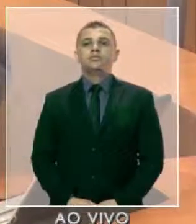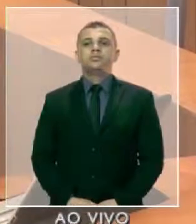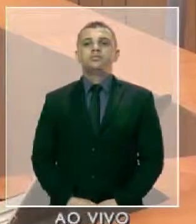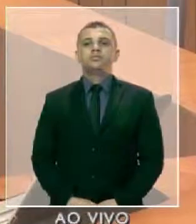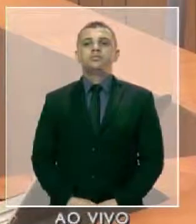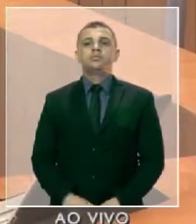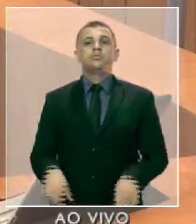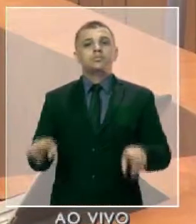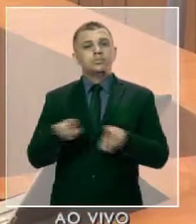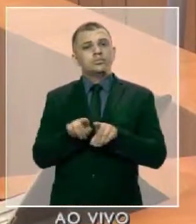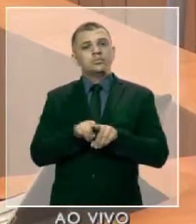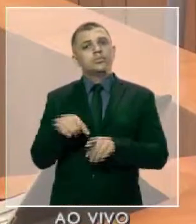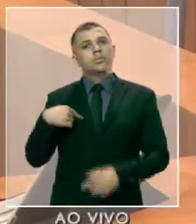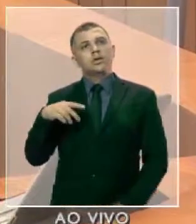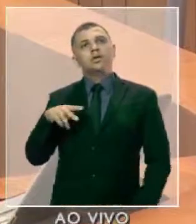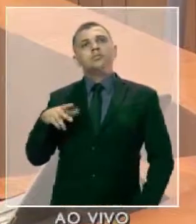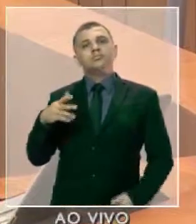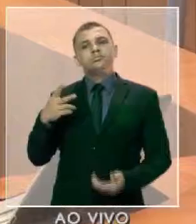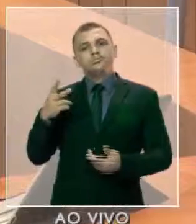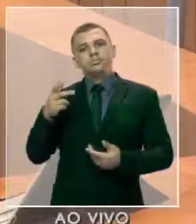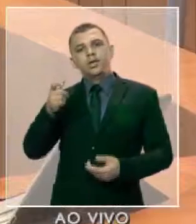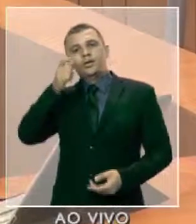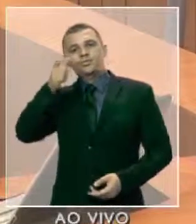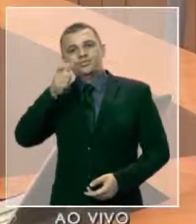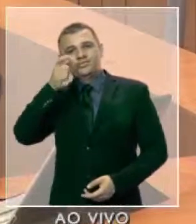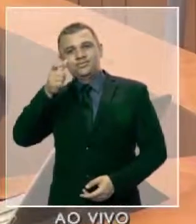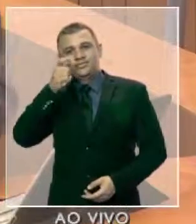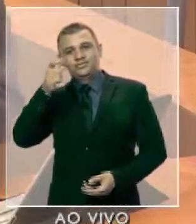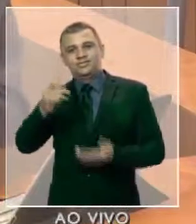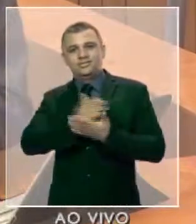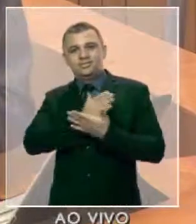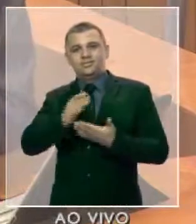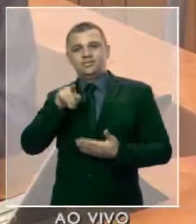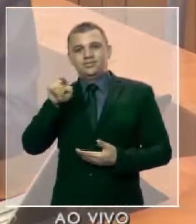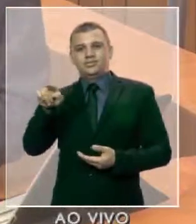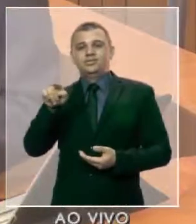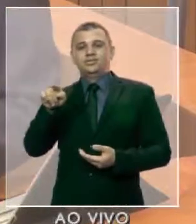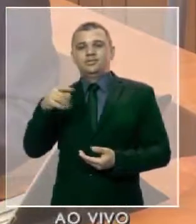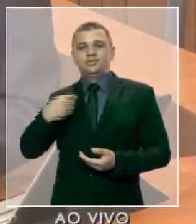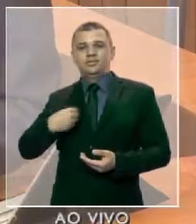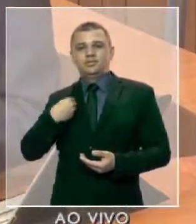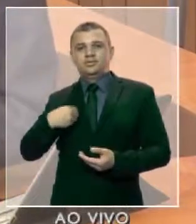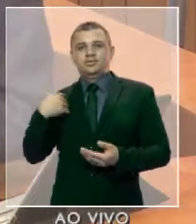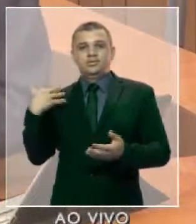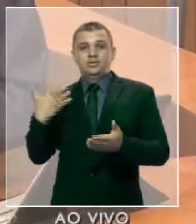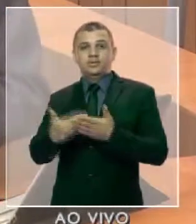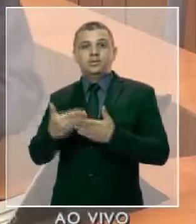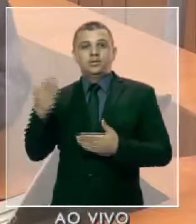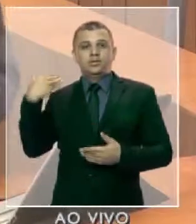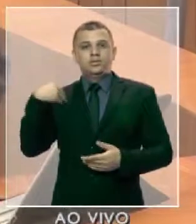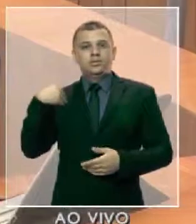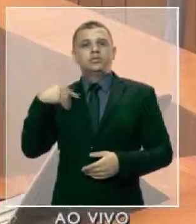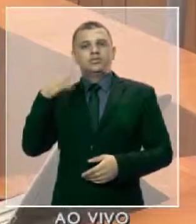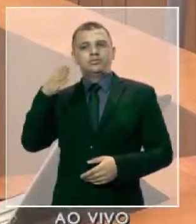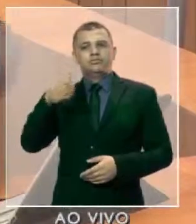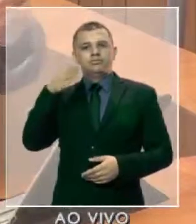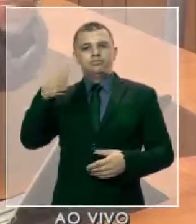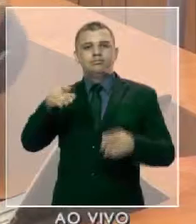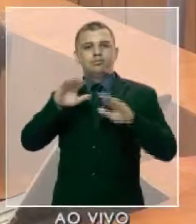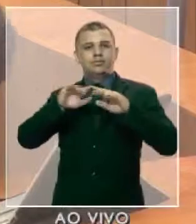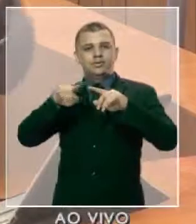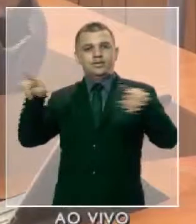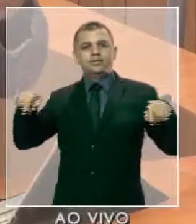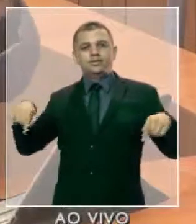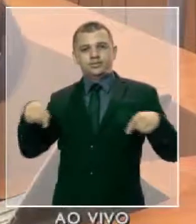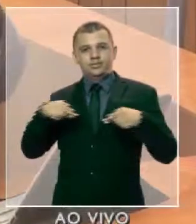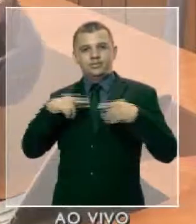da trajetória deste poeta, quando frequentava, inclusive, a Galeria dos Artistas, que fica no Reviver. Tinha a